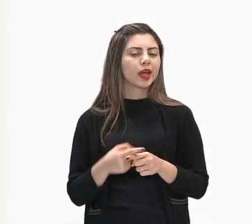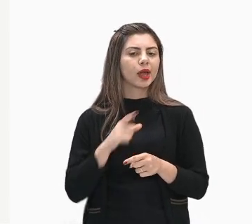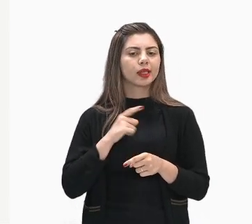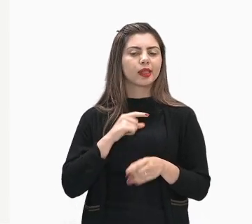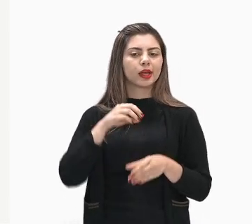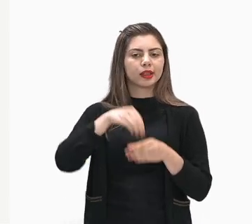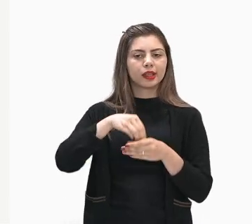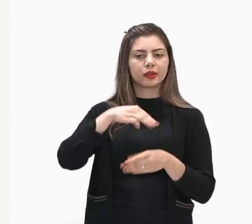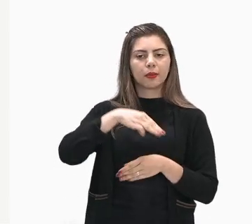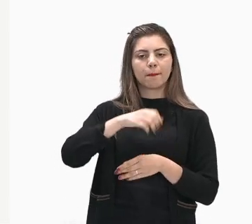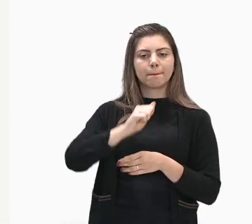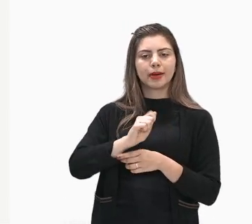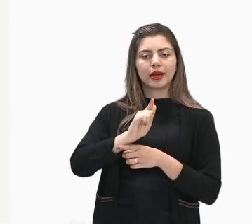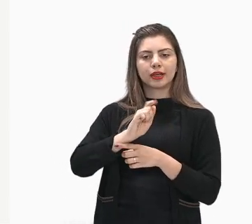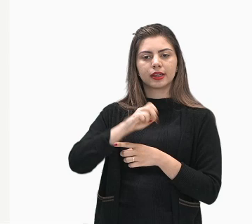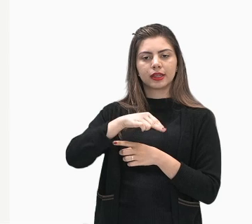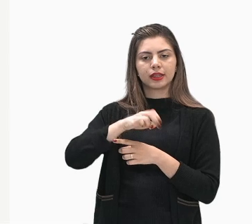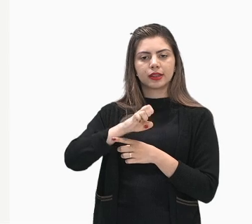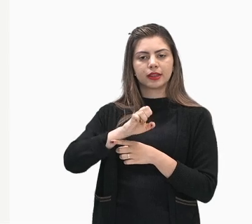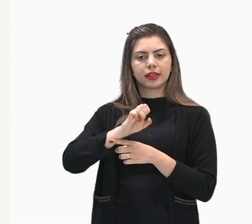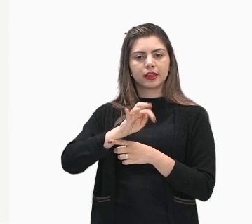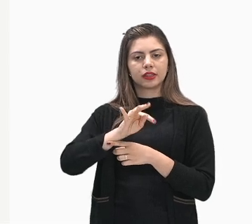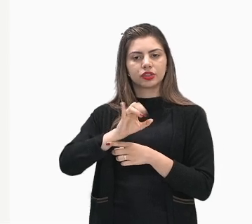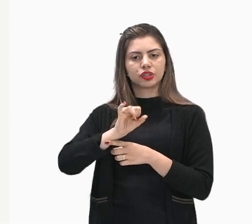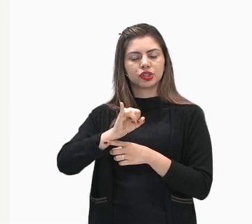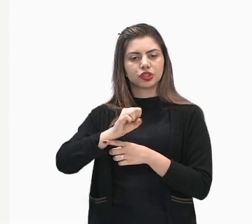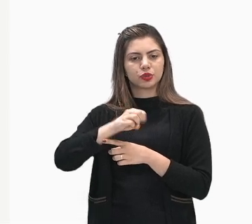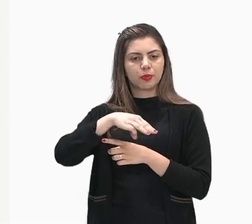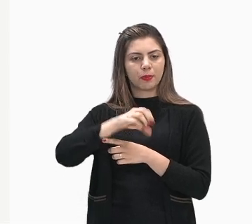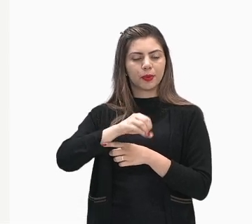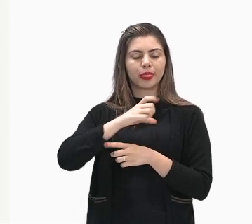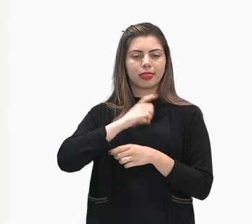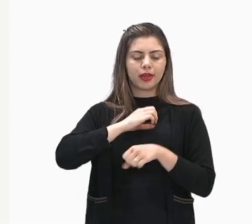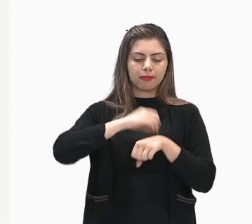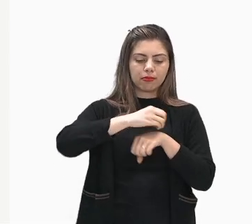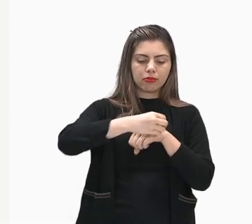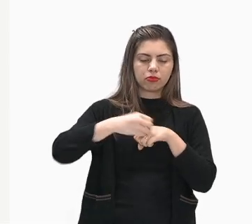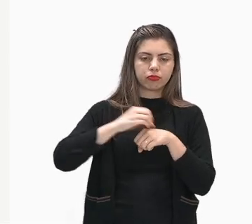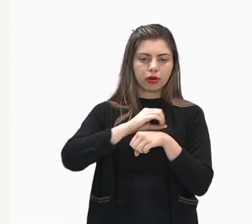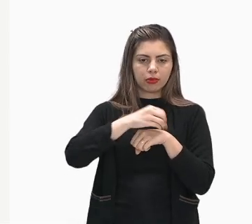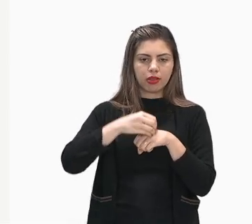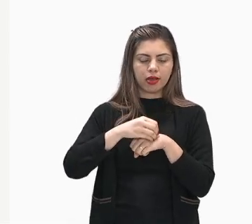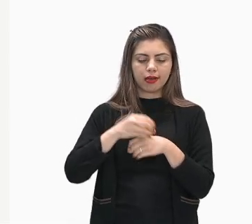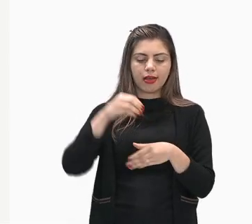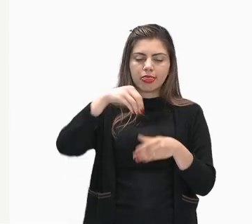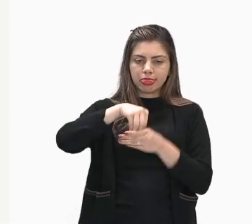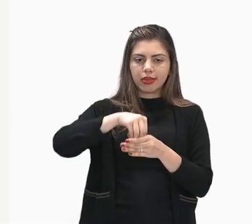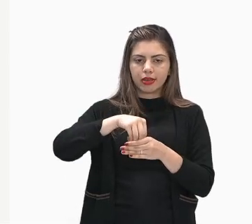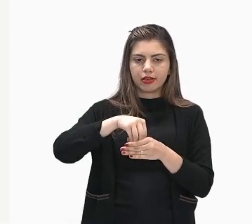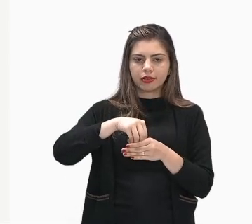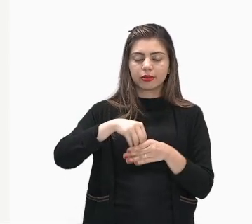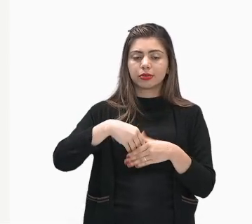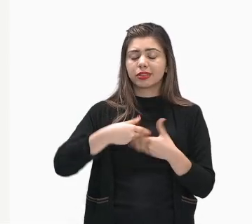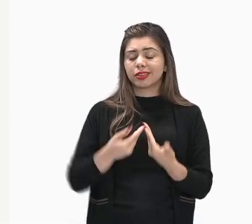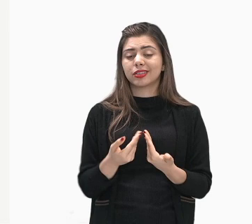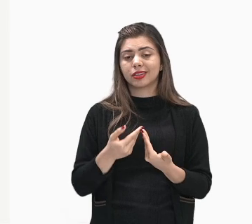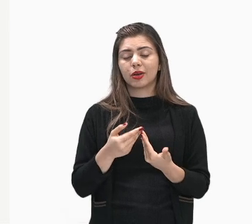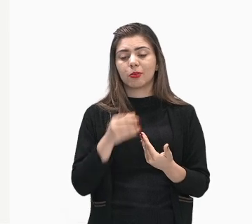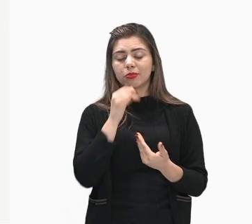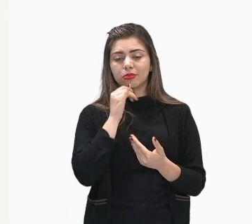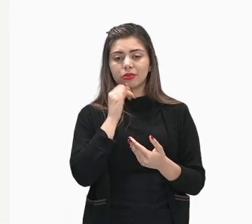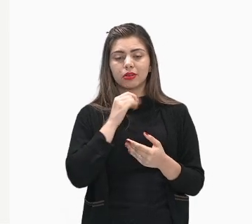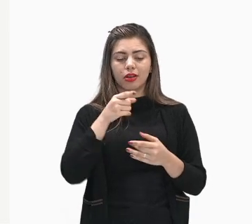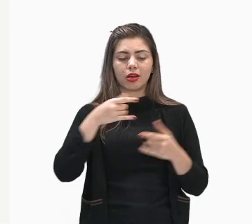uma propriedade que tem origem na organização molecular da substância. Assim, mesmo as menores moléculas de um ímã